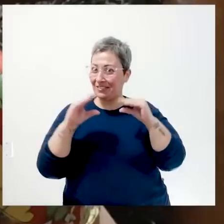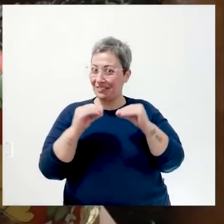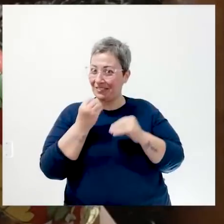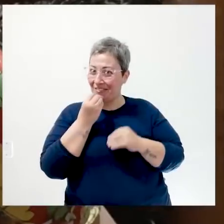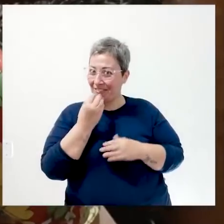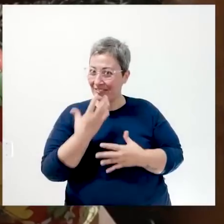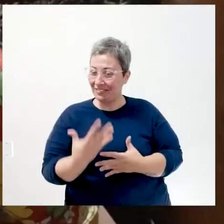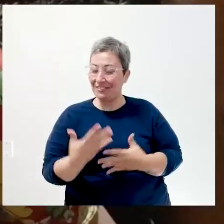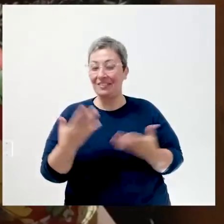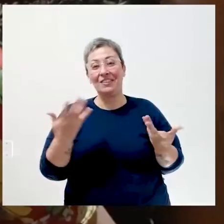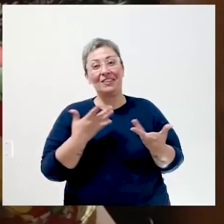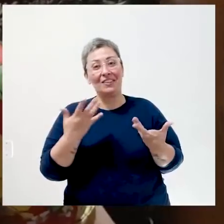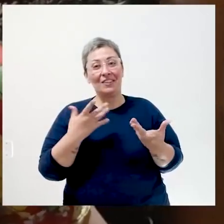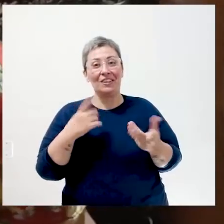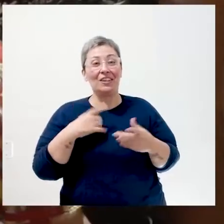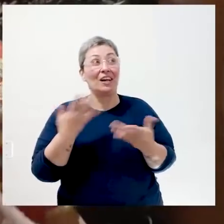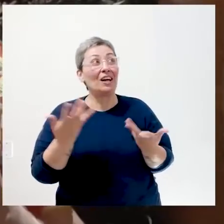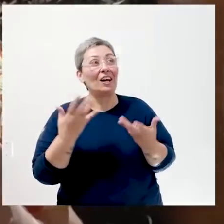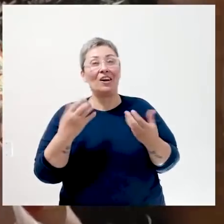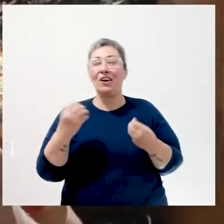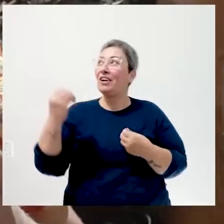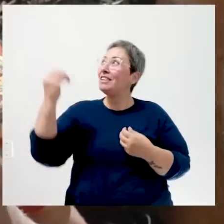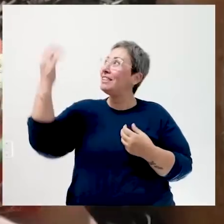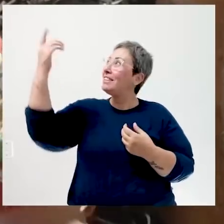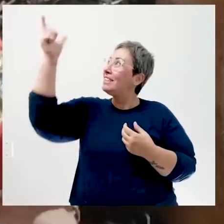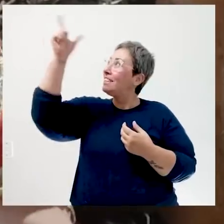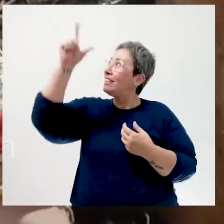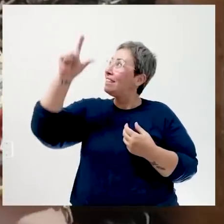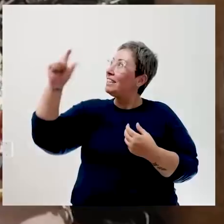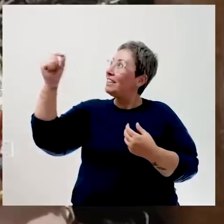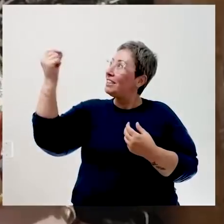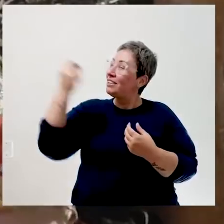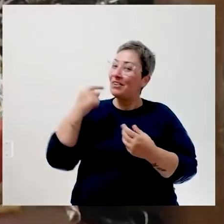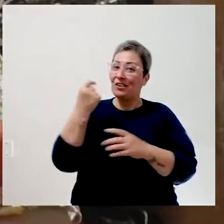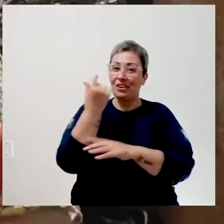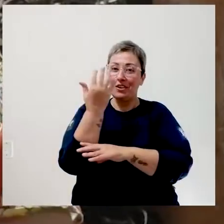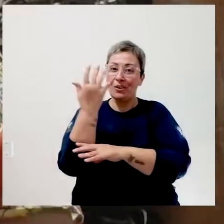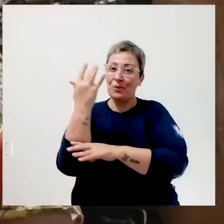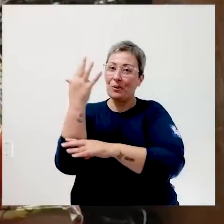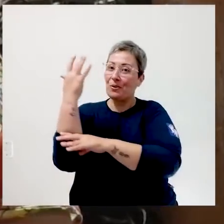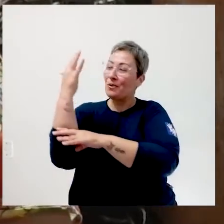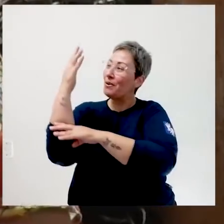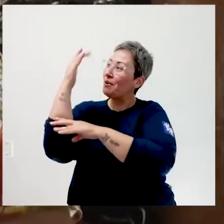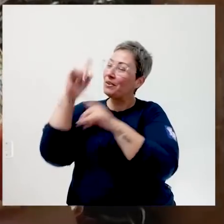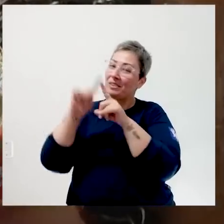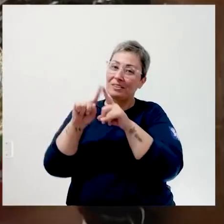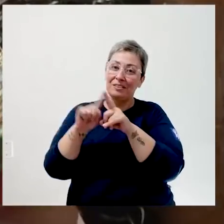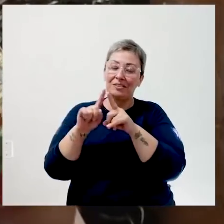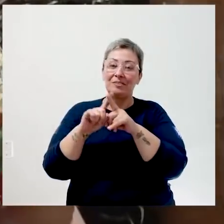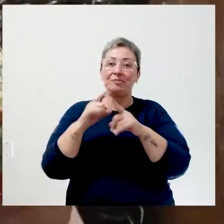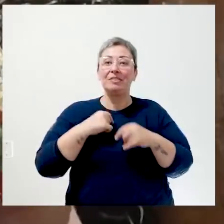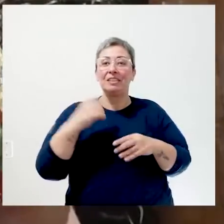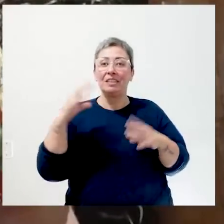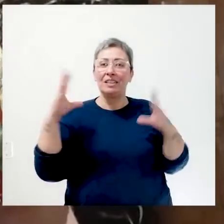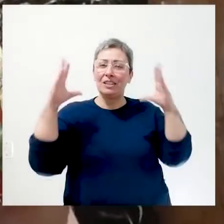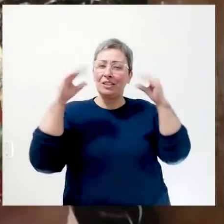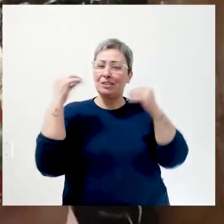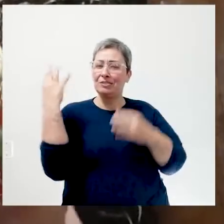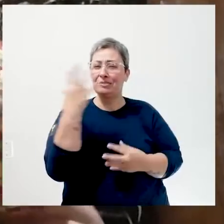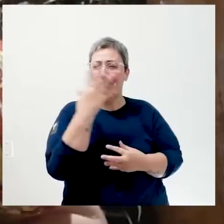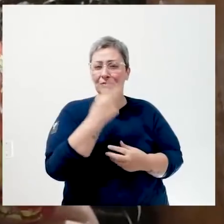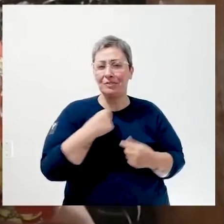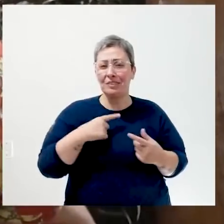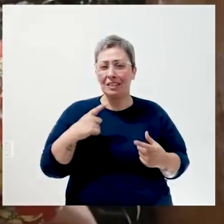boa noite. Estou iluminada pela luz do lampião. Nessa noite